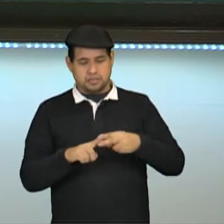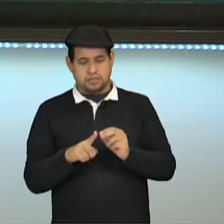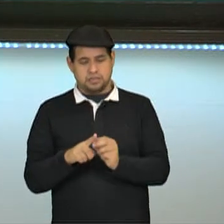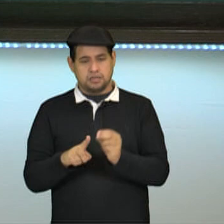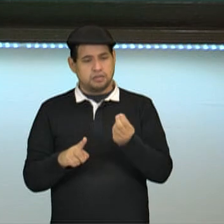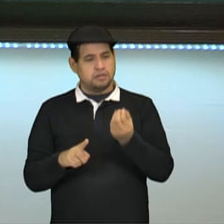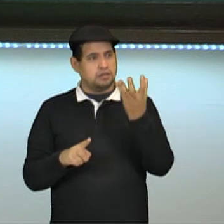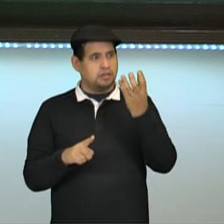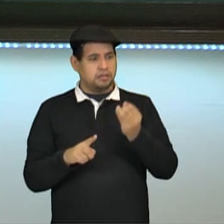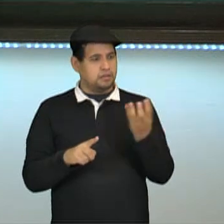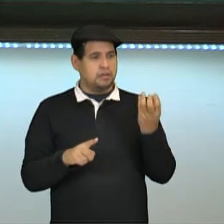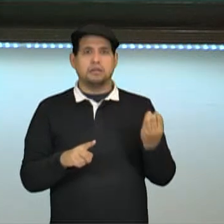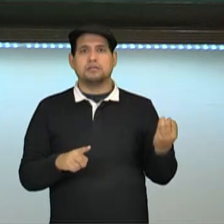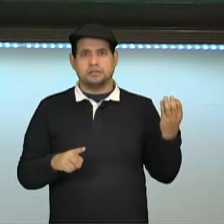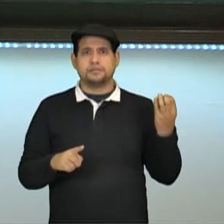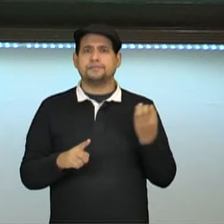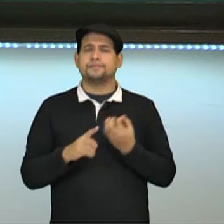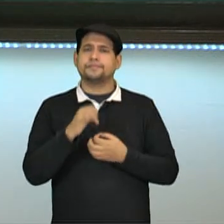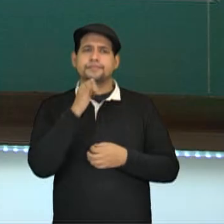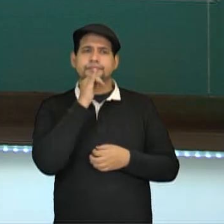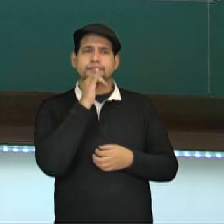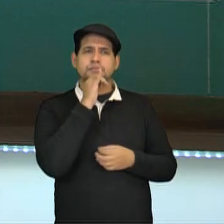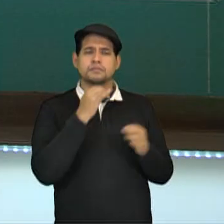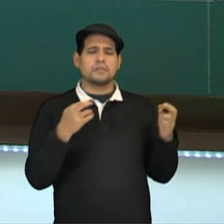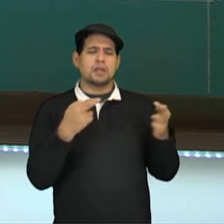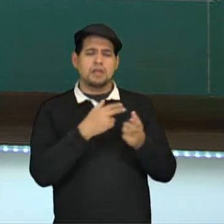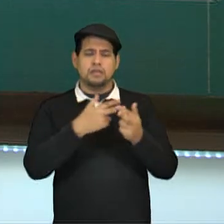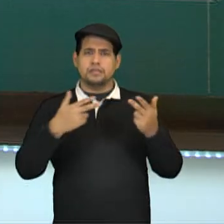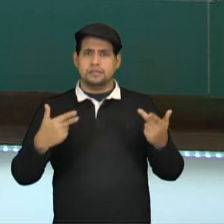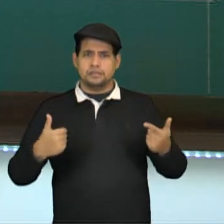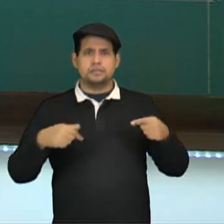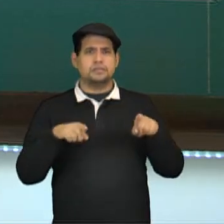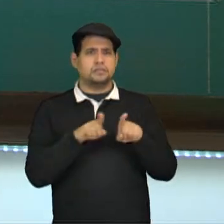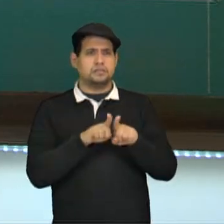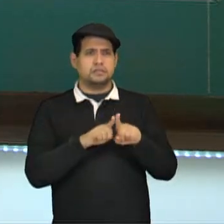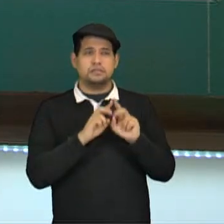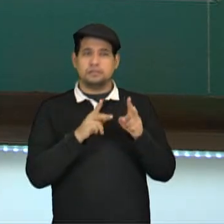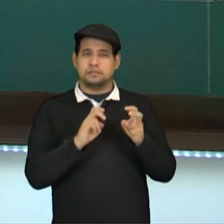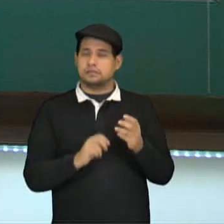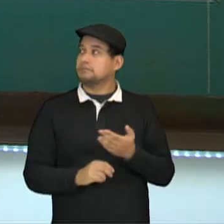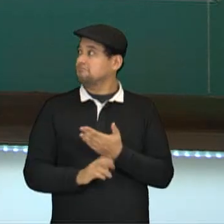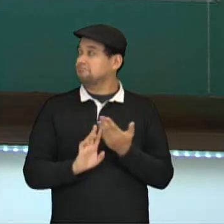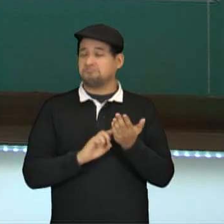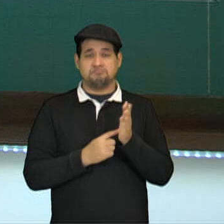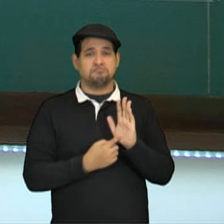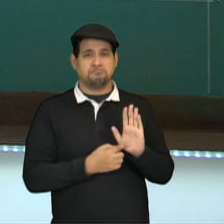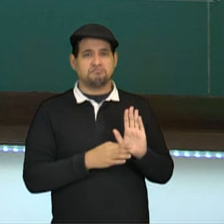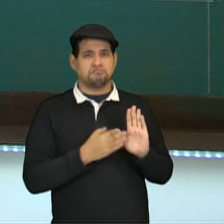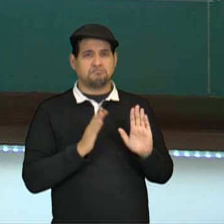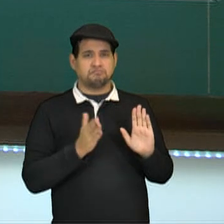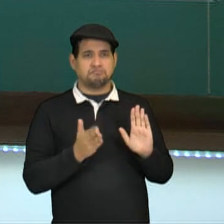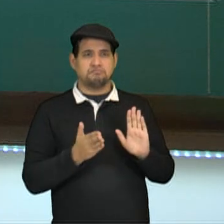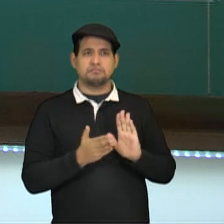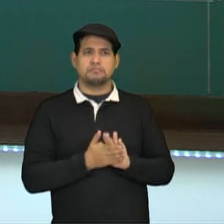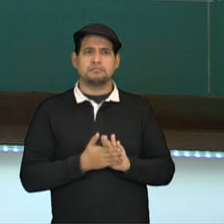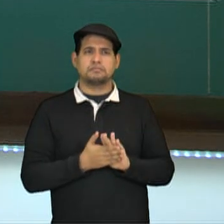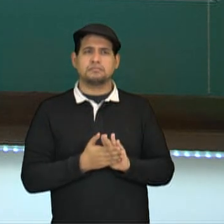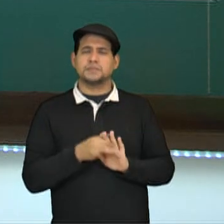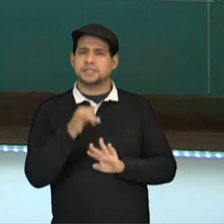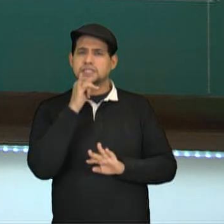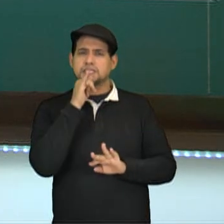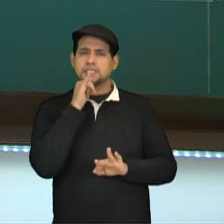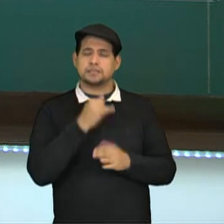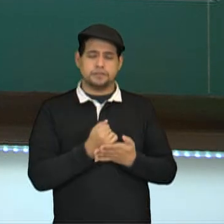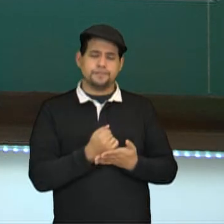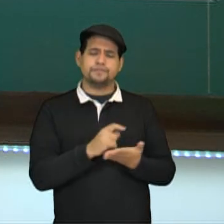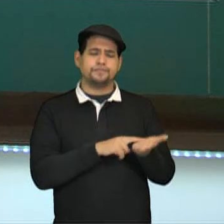Isso mesmo, olha aqui, ó. Então, pedaços podem dar... Pedaços, olha aqui, ó, como mostra aqui, ó. Pedaços de